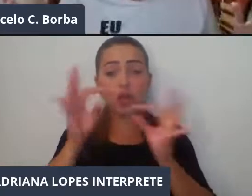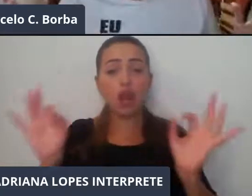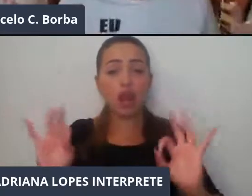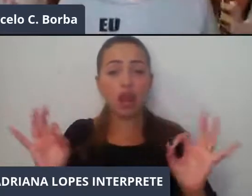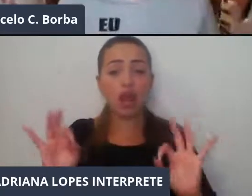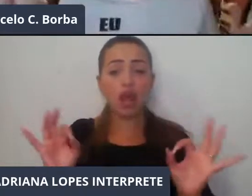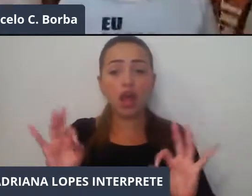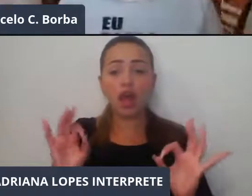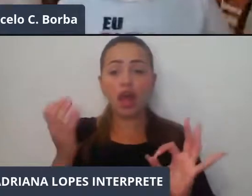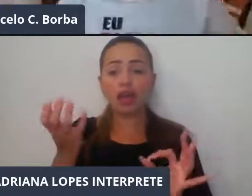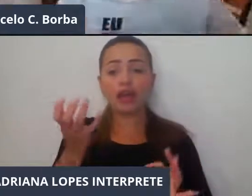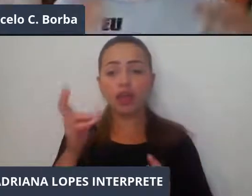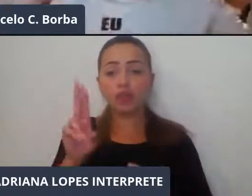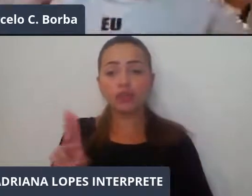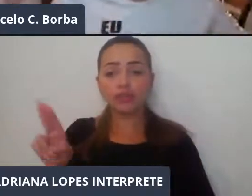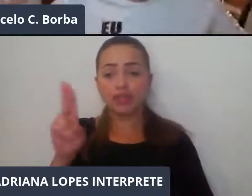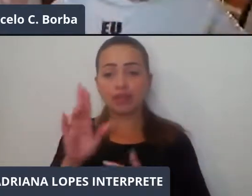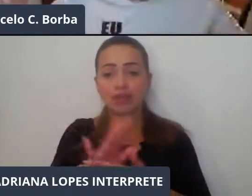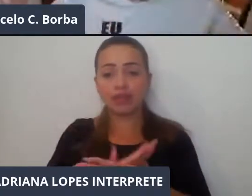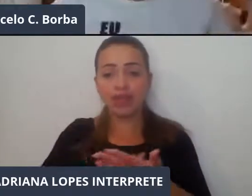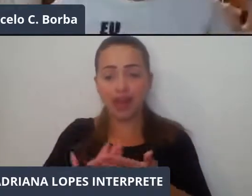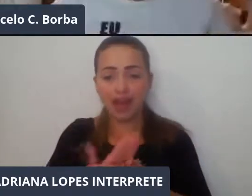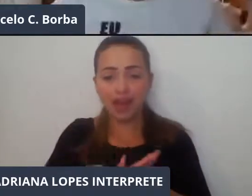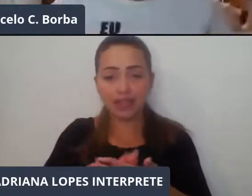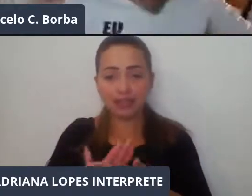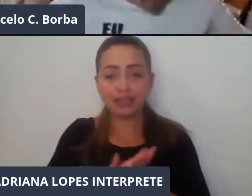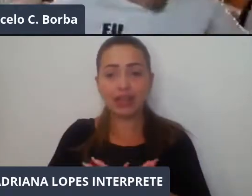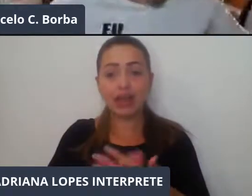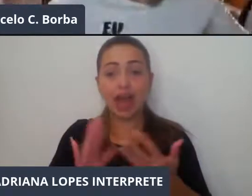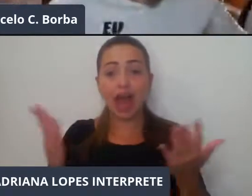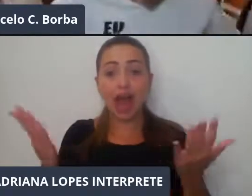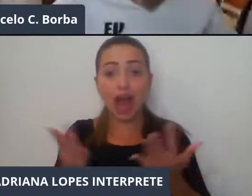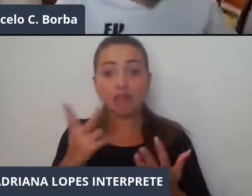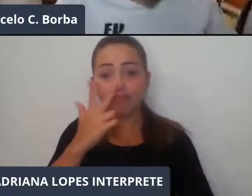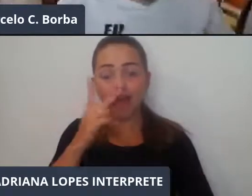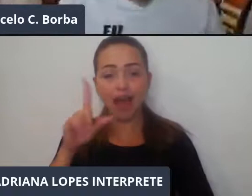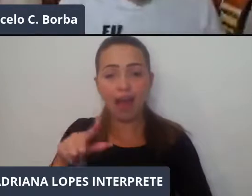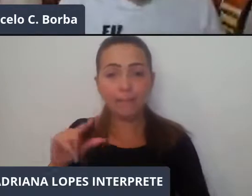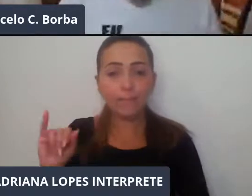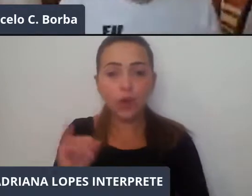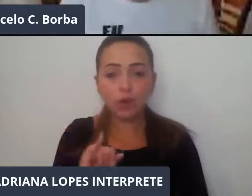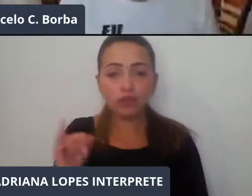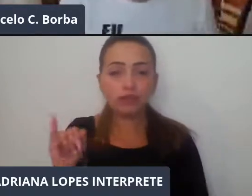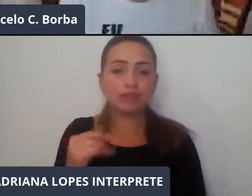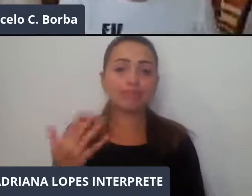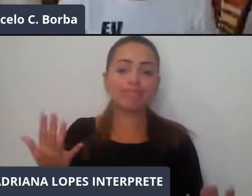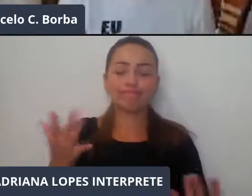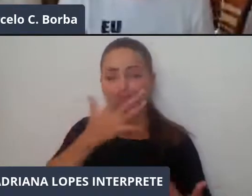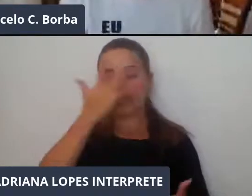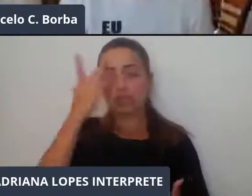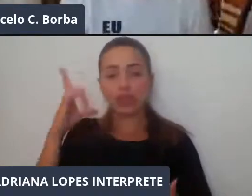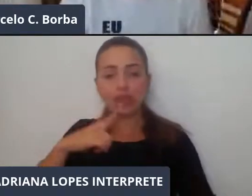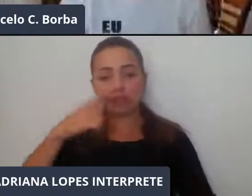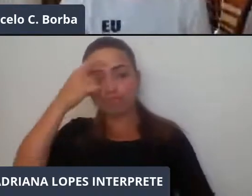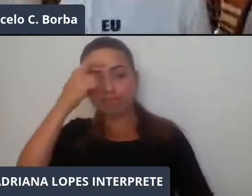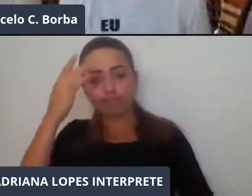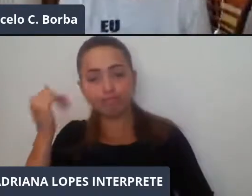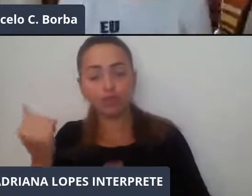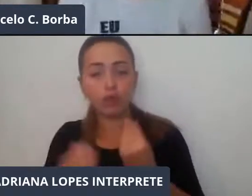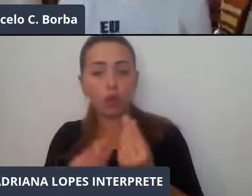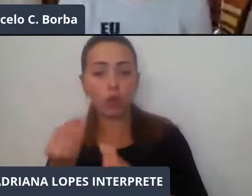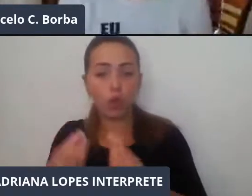para nada, entendeu? Aí agora, de repente, isso virou importante, está todo mundo lidando com isso. Talvez seja um